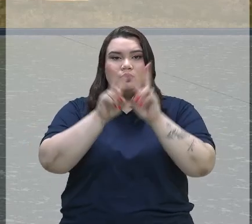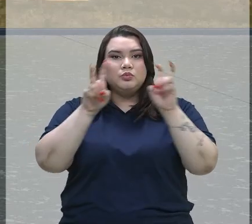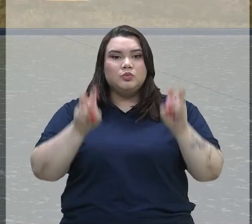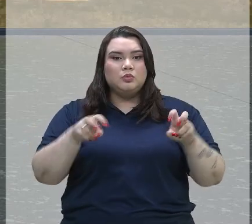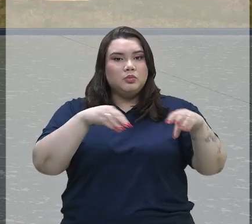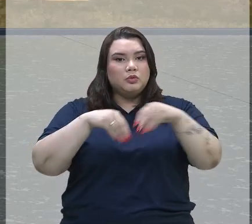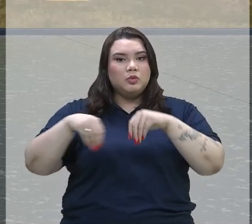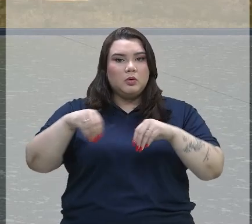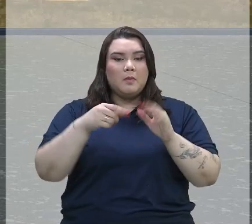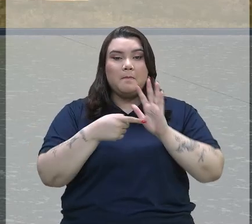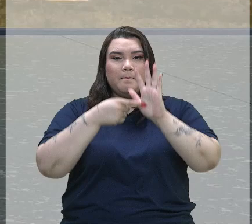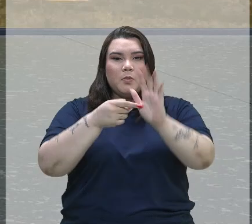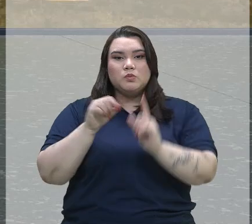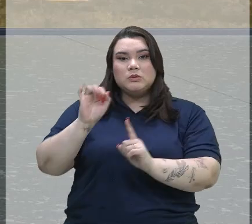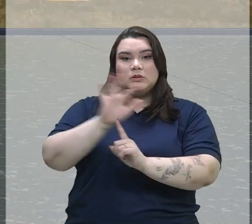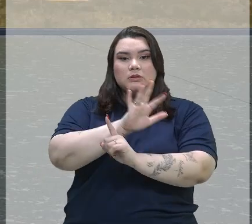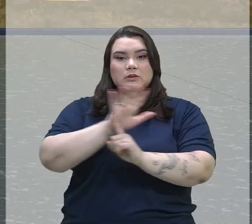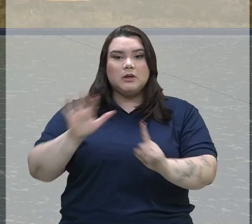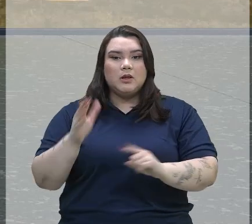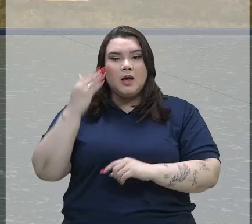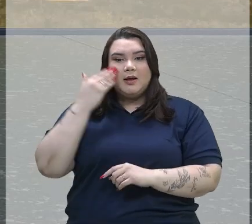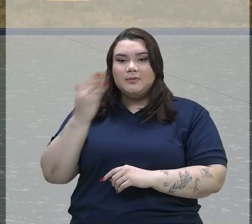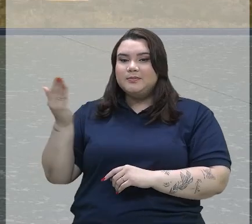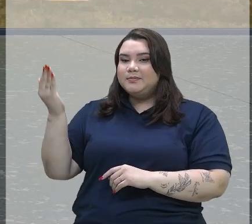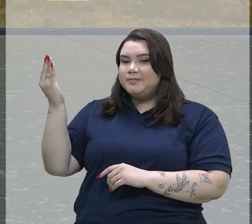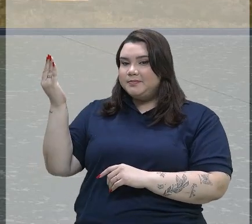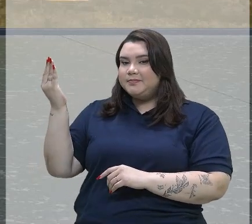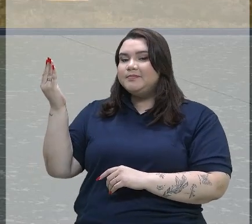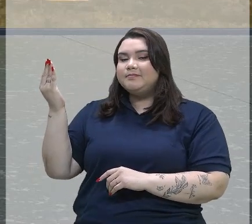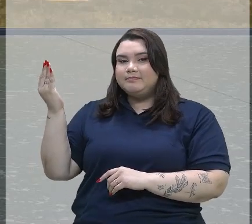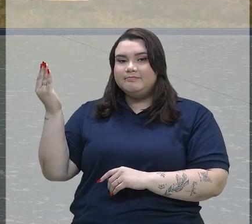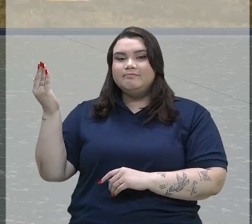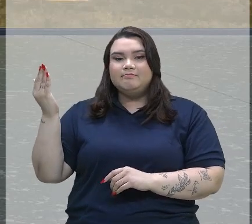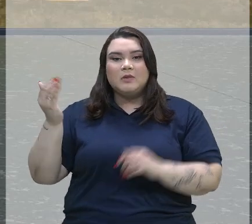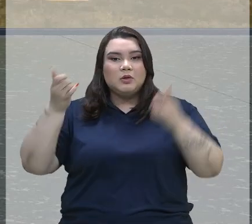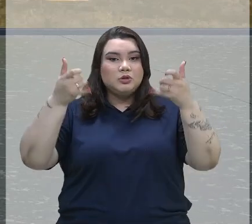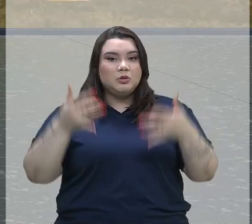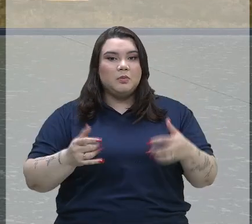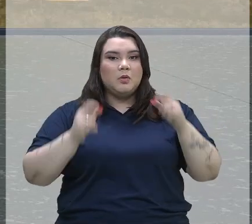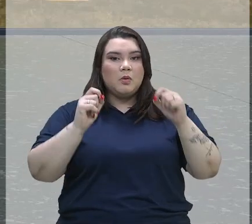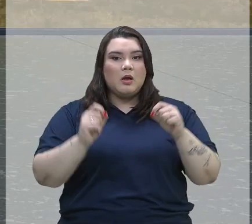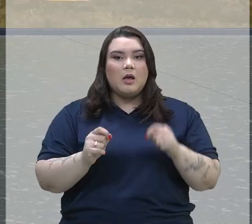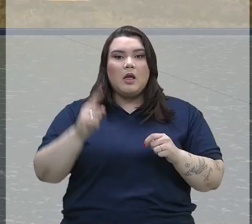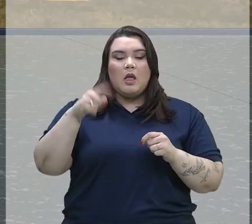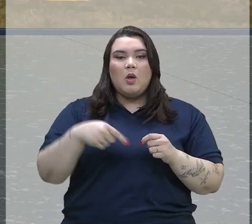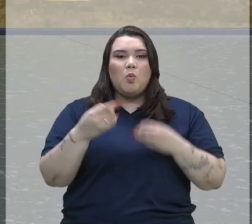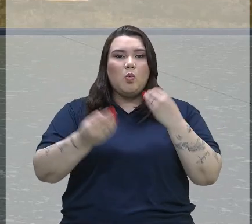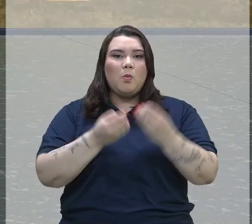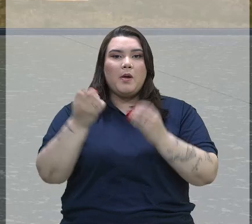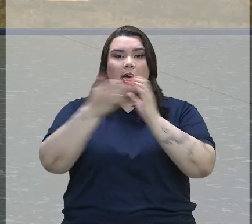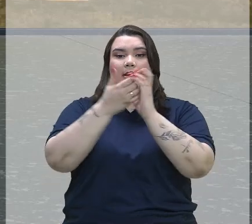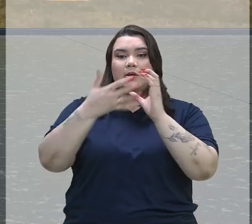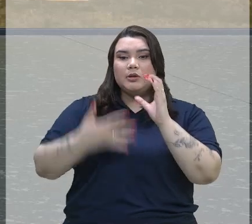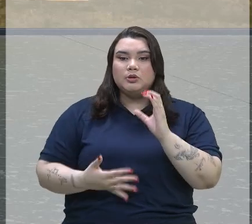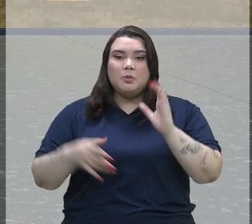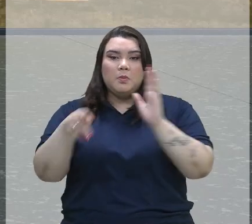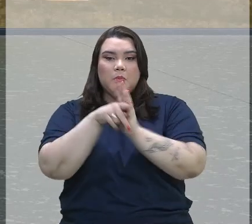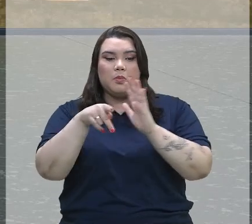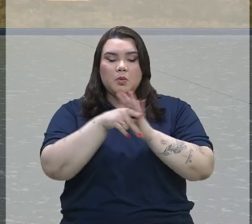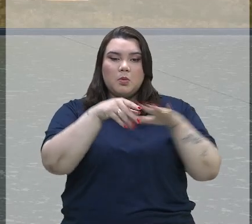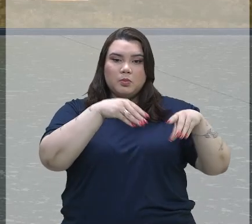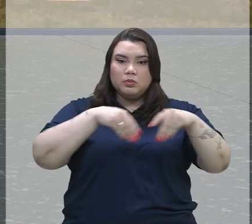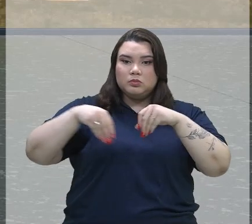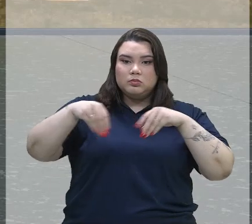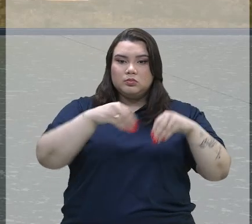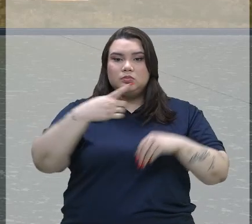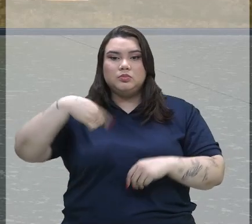aqui esta imagem que vocês estão vendo aqui atrás. Trata-se de um perfil do solo, onde a gente consegue